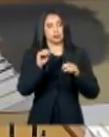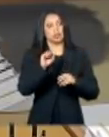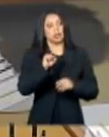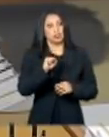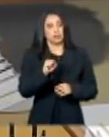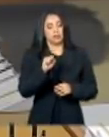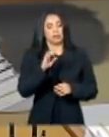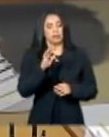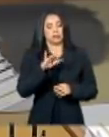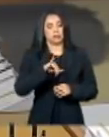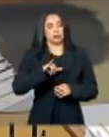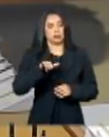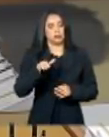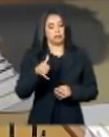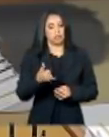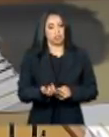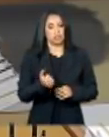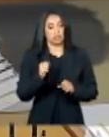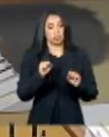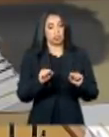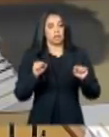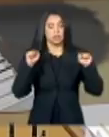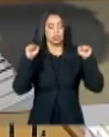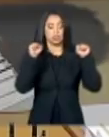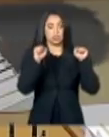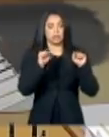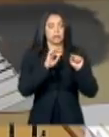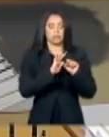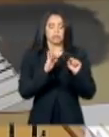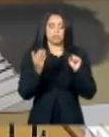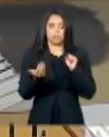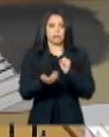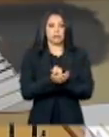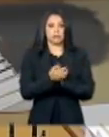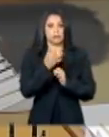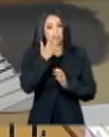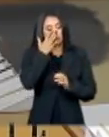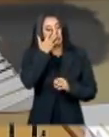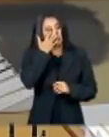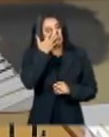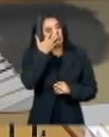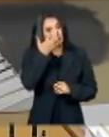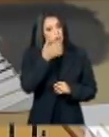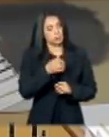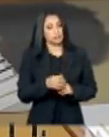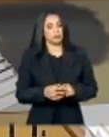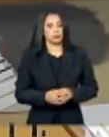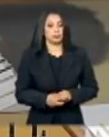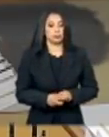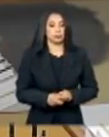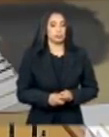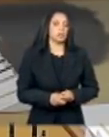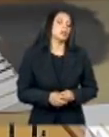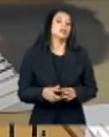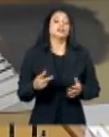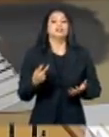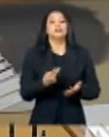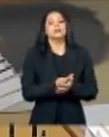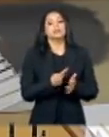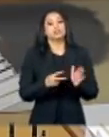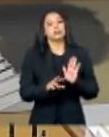eo supremo no que nesses tribunais chegam recursos de